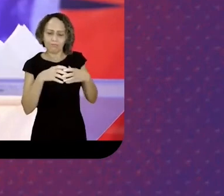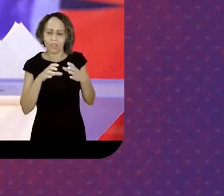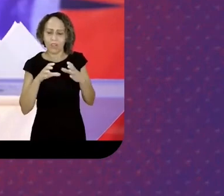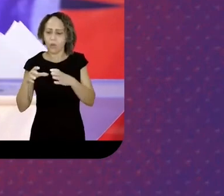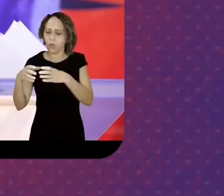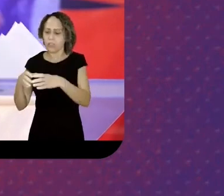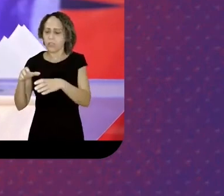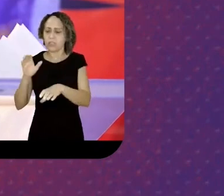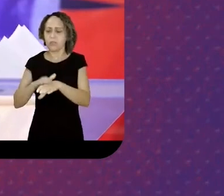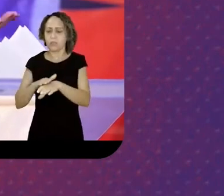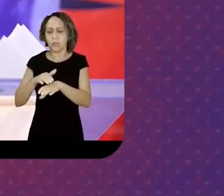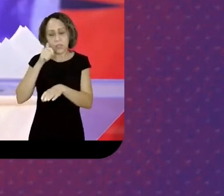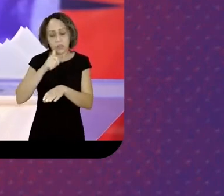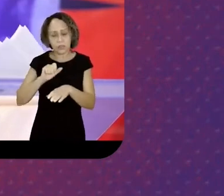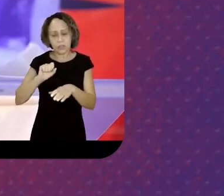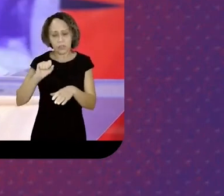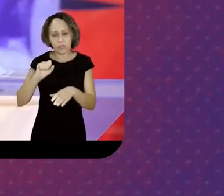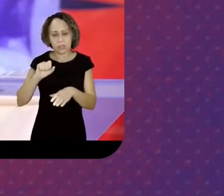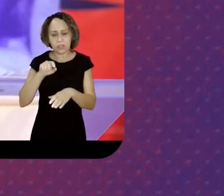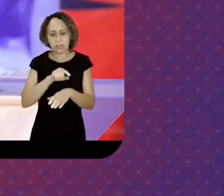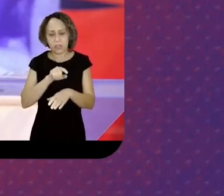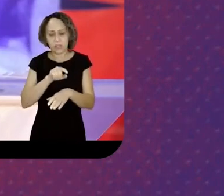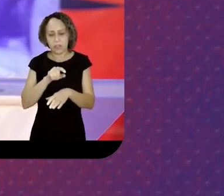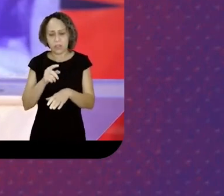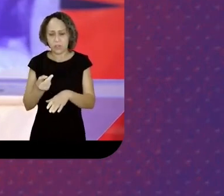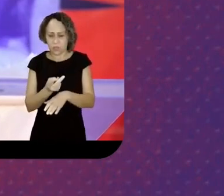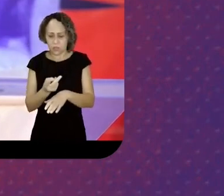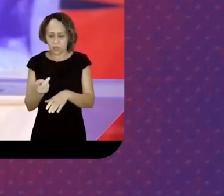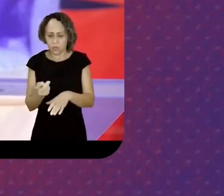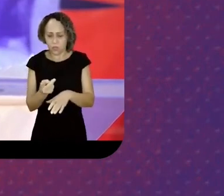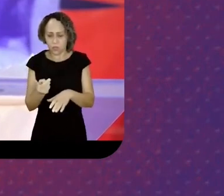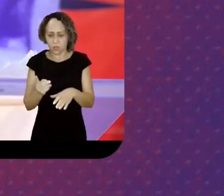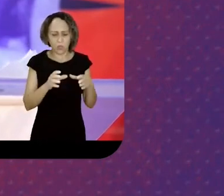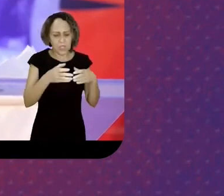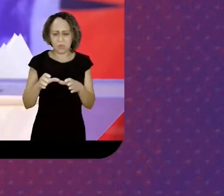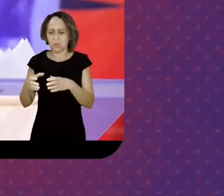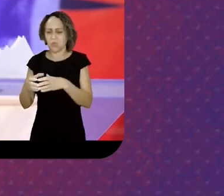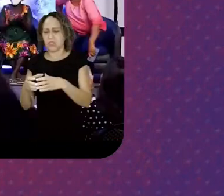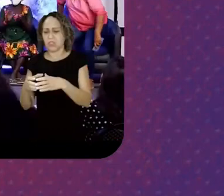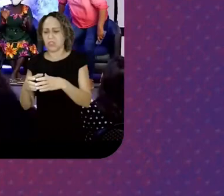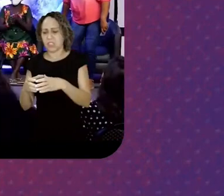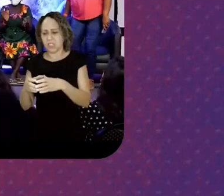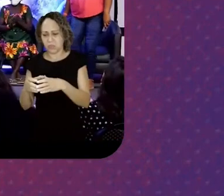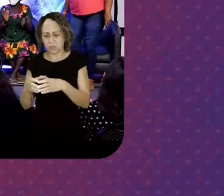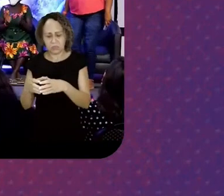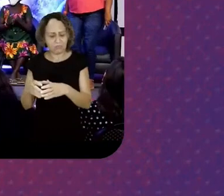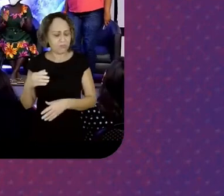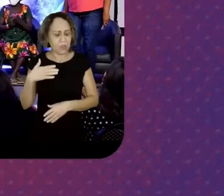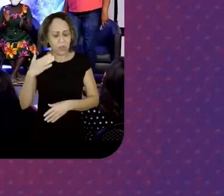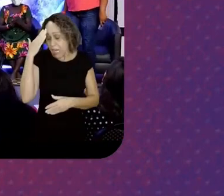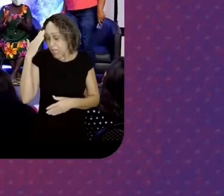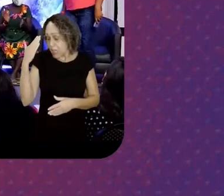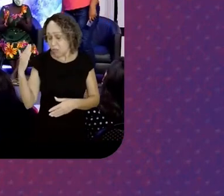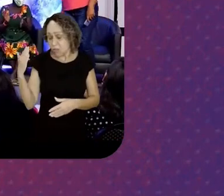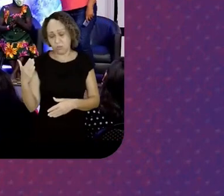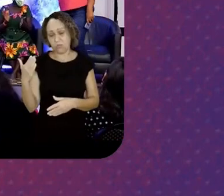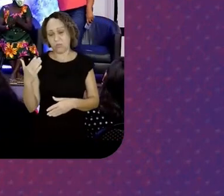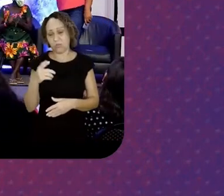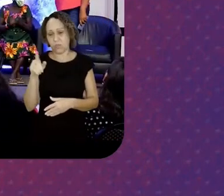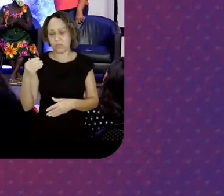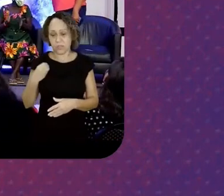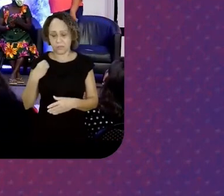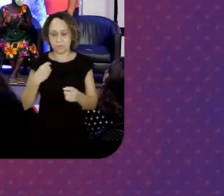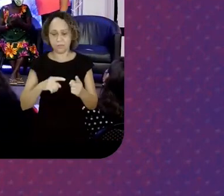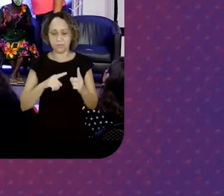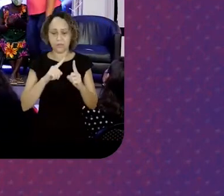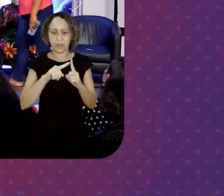de vocês. Companheira Luísa, da Federação Nacional das Trabalhadoras Domésticas, e não por acaso uma trabalhadora